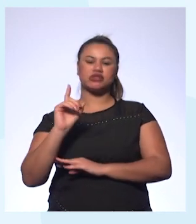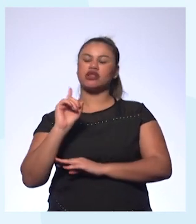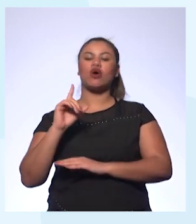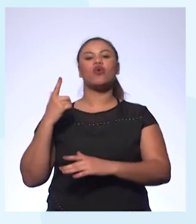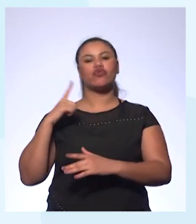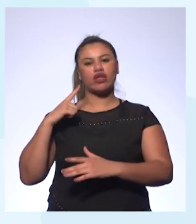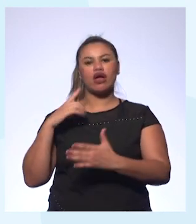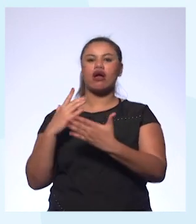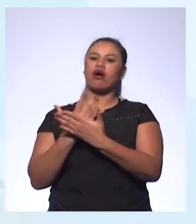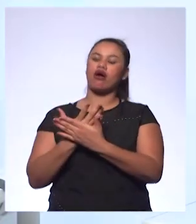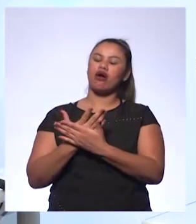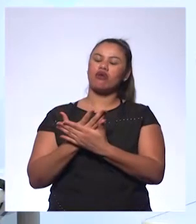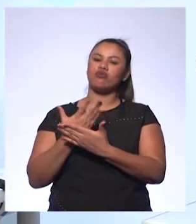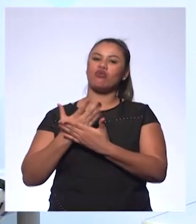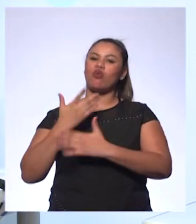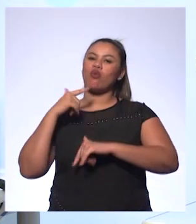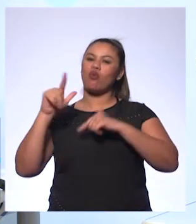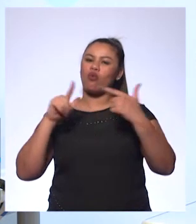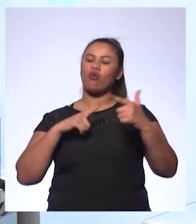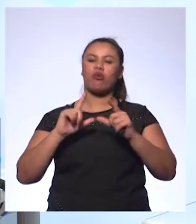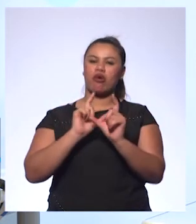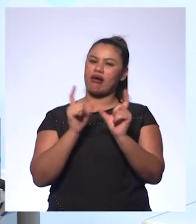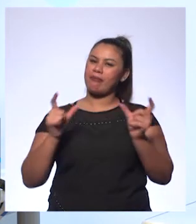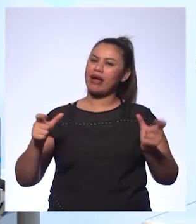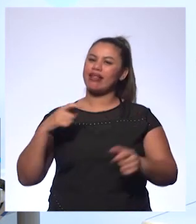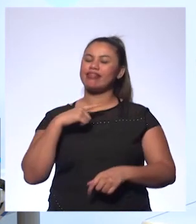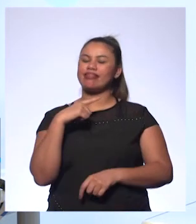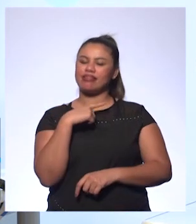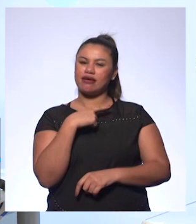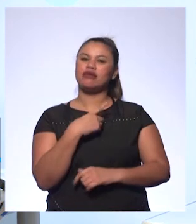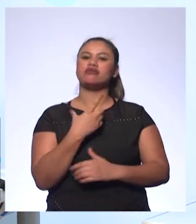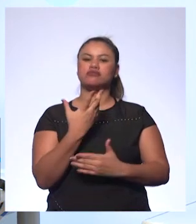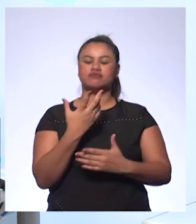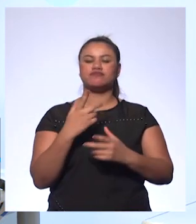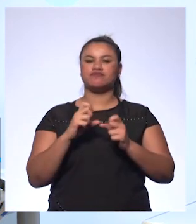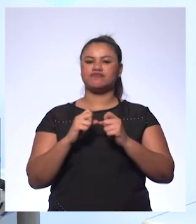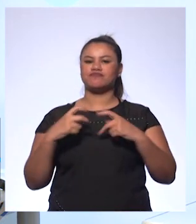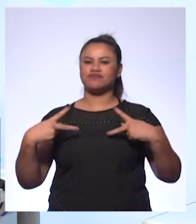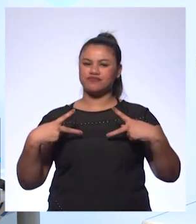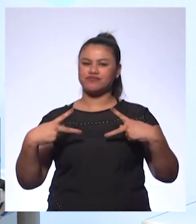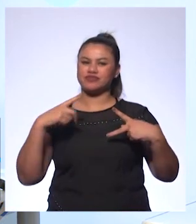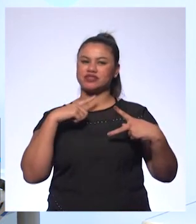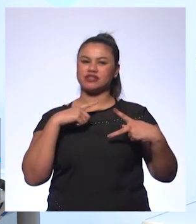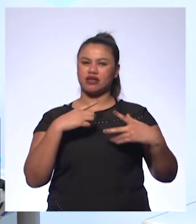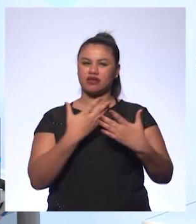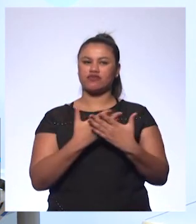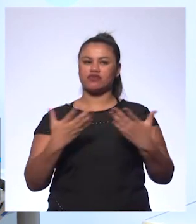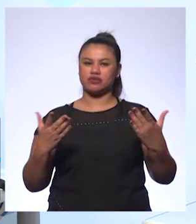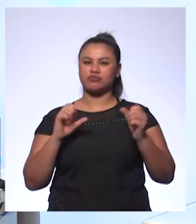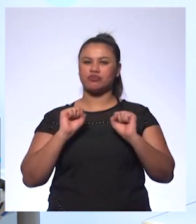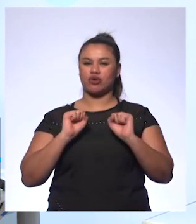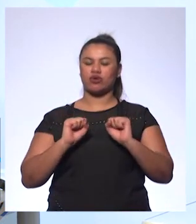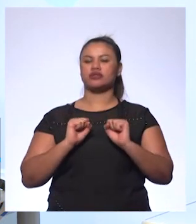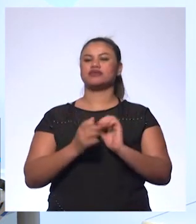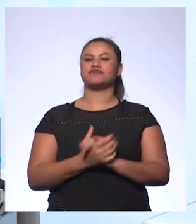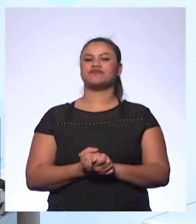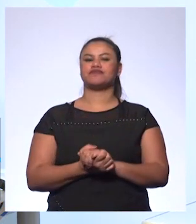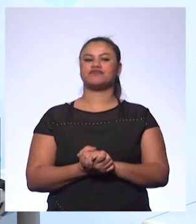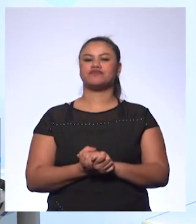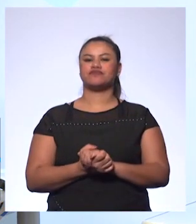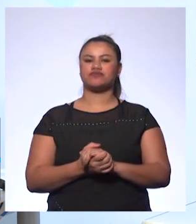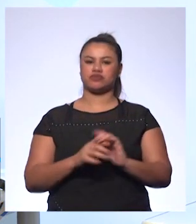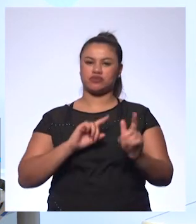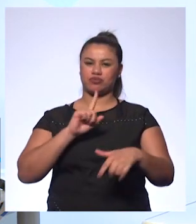aí tem umas aulas mais gramaticais aí que vocês podem assistir O link tá aí no PowerPoint aí acho que em dois ou três dias vá o